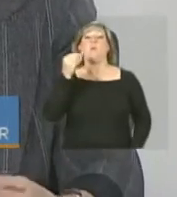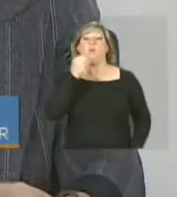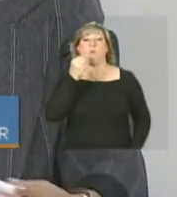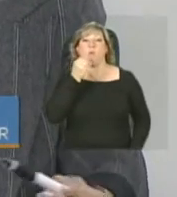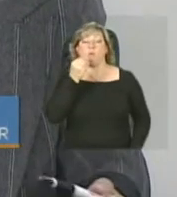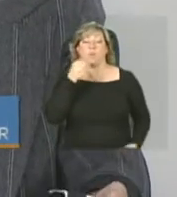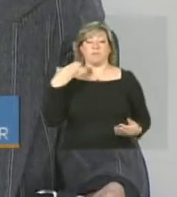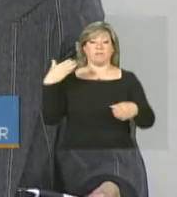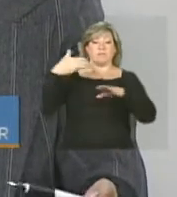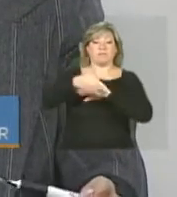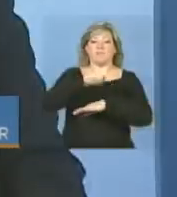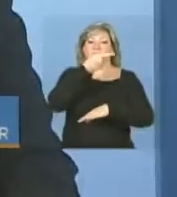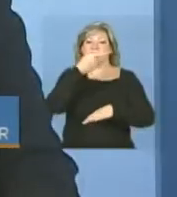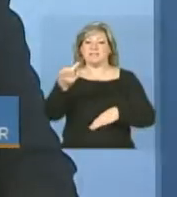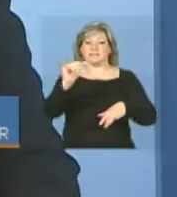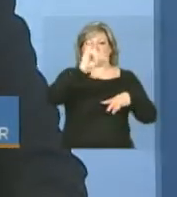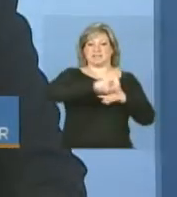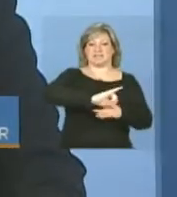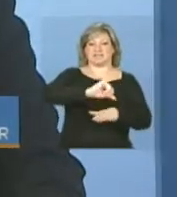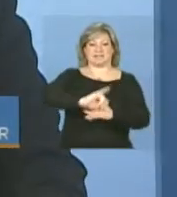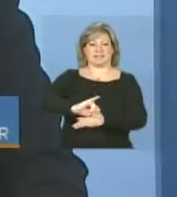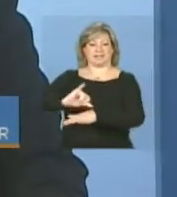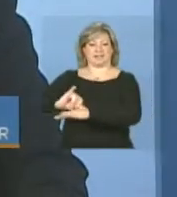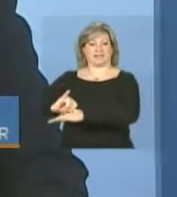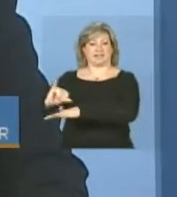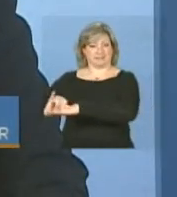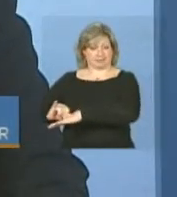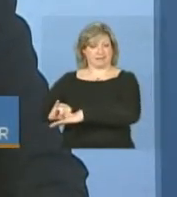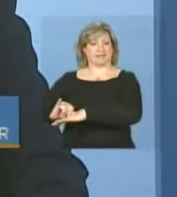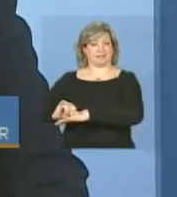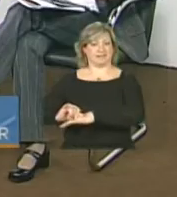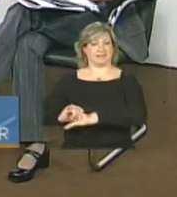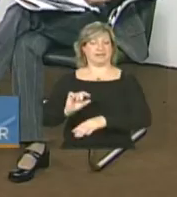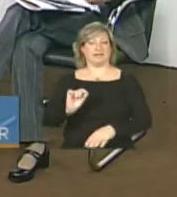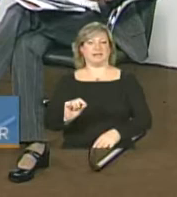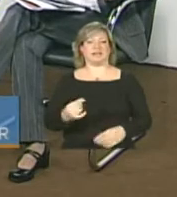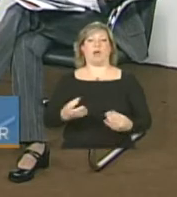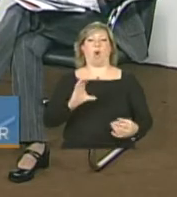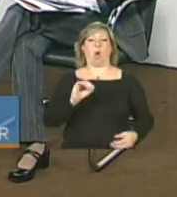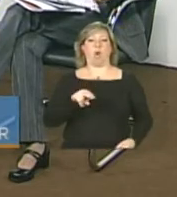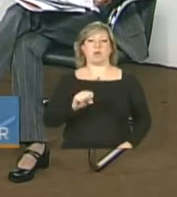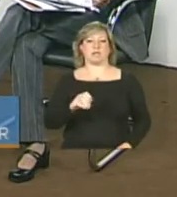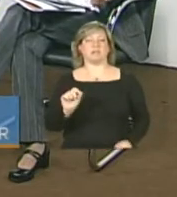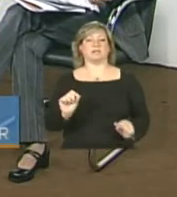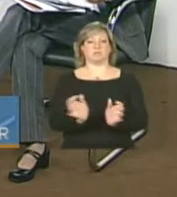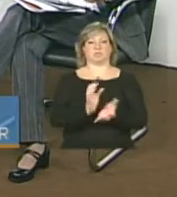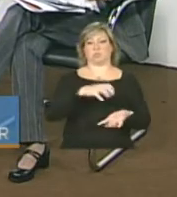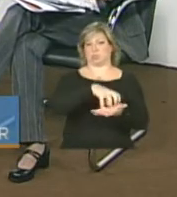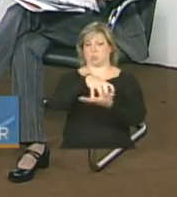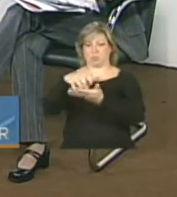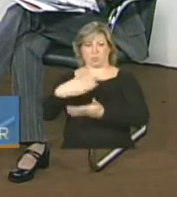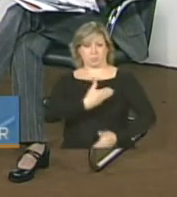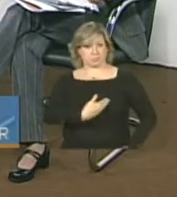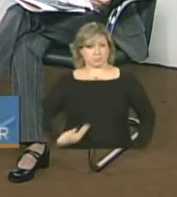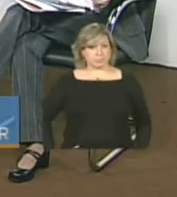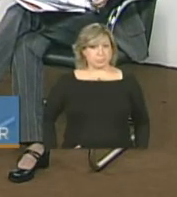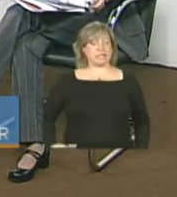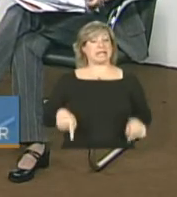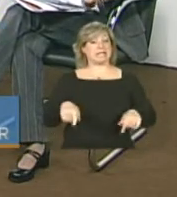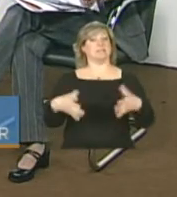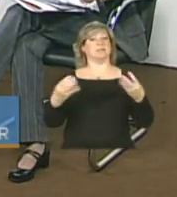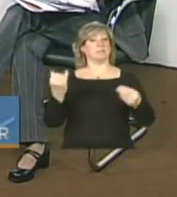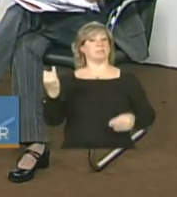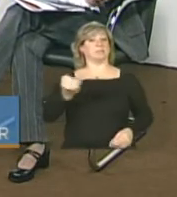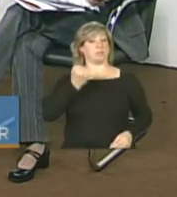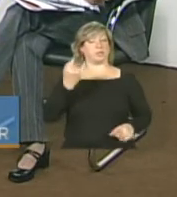visitar estandes, tem um espaço dedicado a estandes, estandes de conselhos, de órgãos públicos, e isso é muito